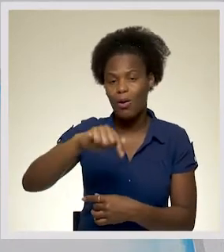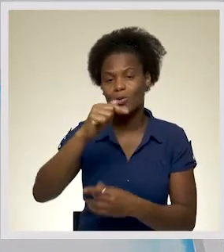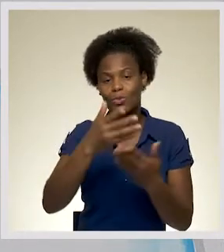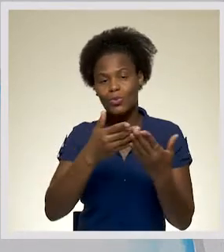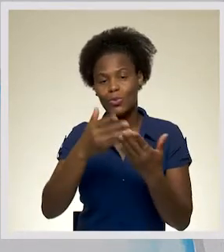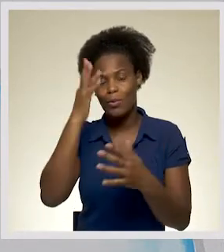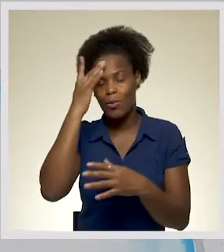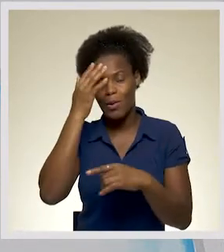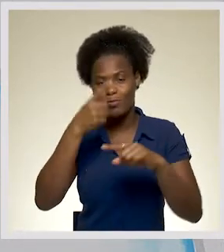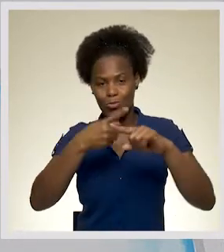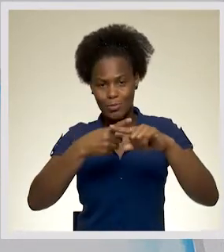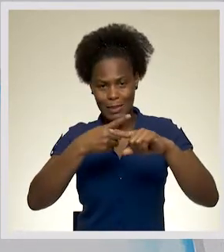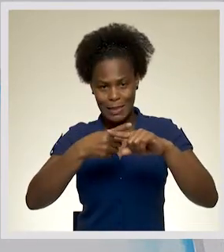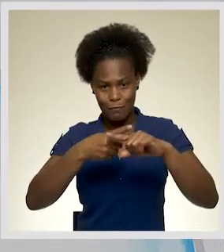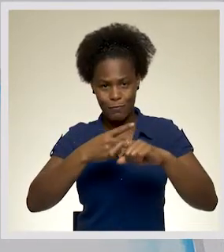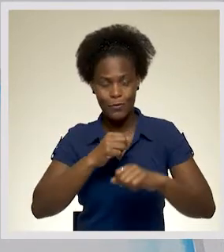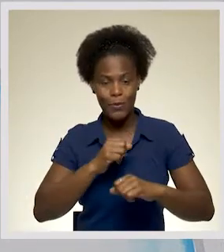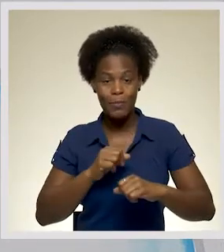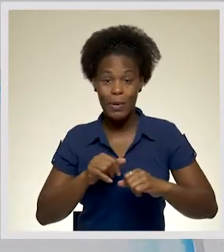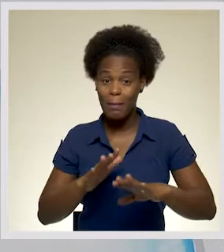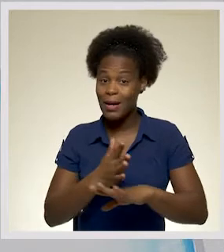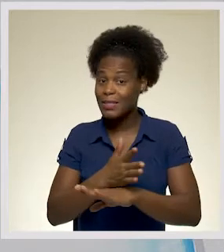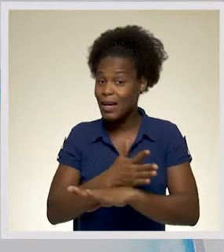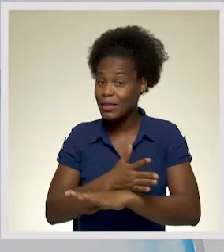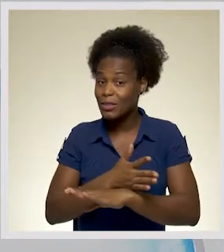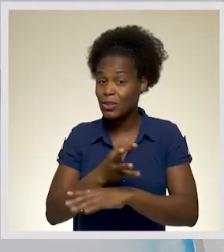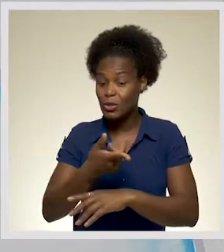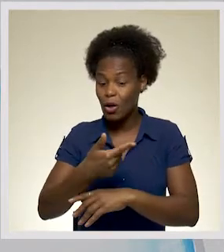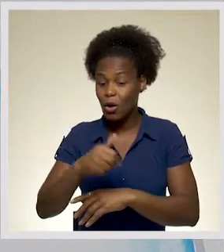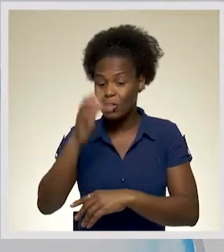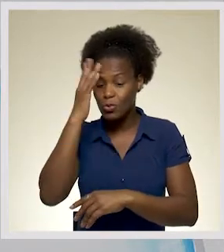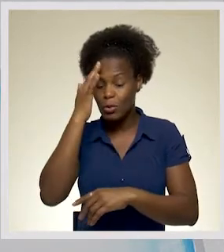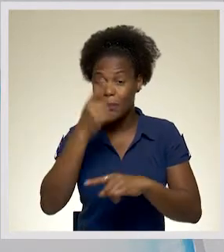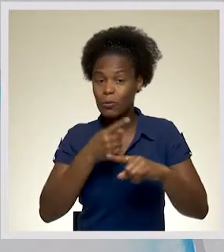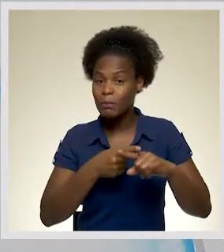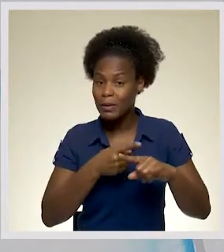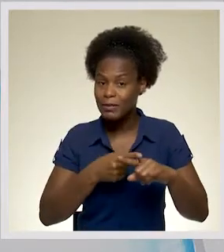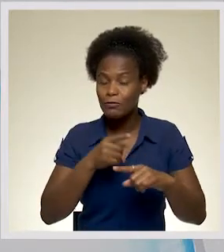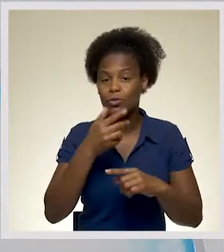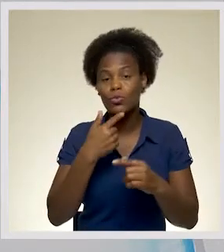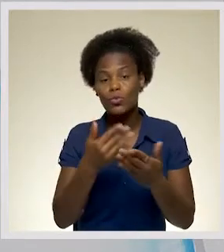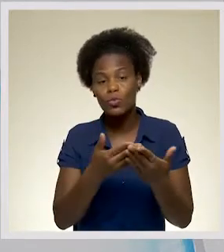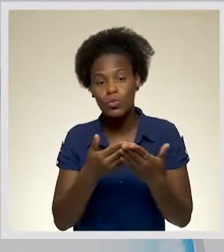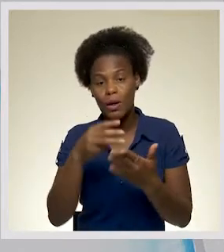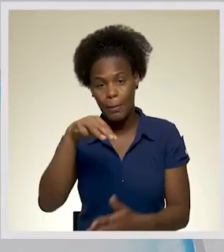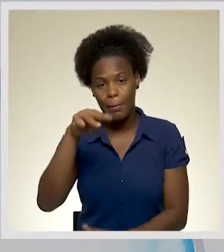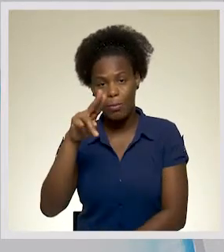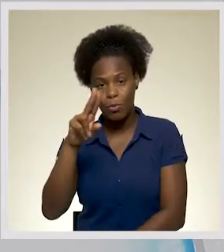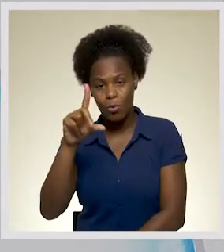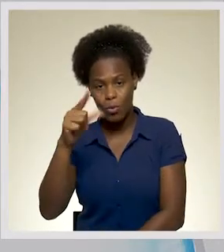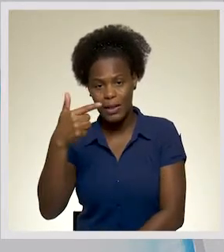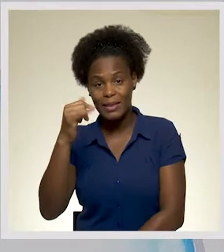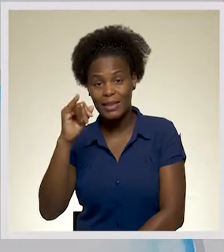números multiplicativos. Mas antes de estudarmos os números multiplicativos, vamos